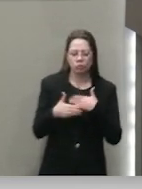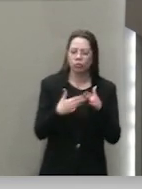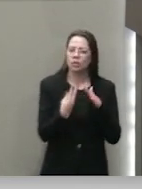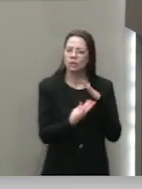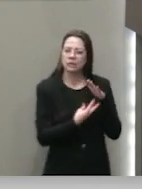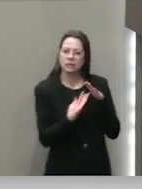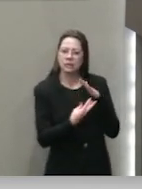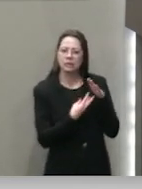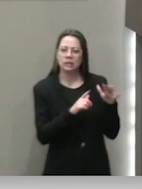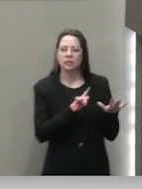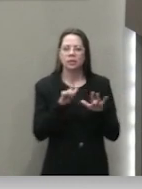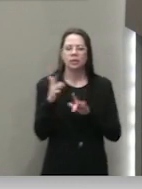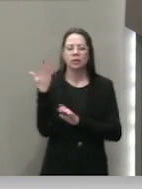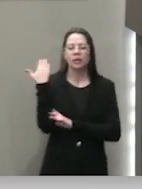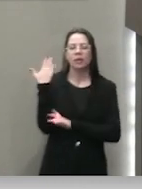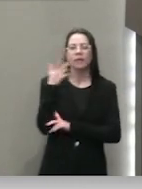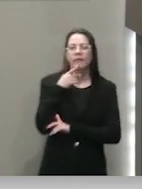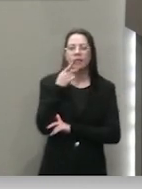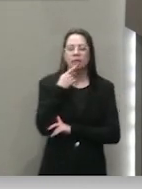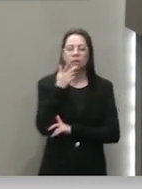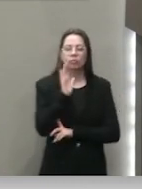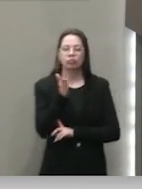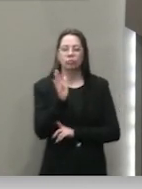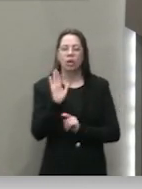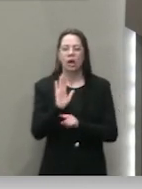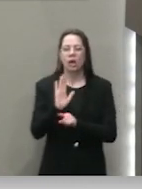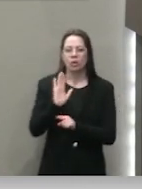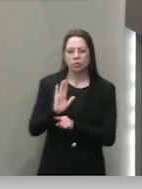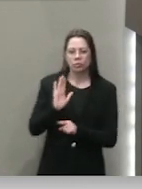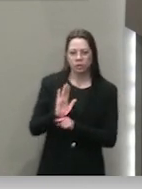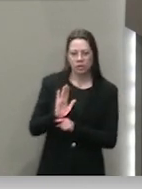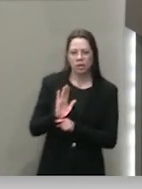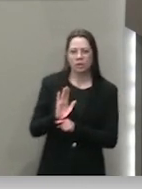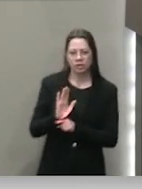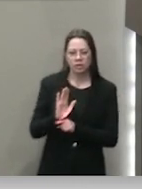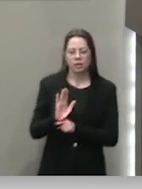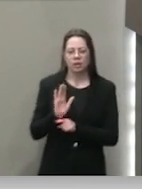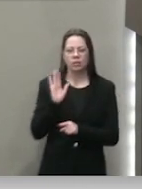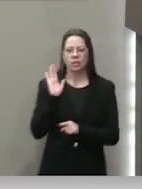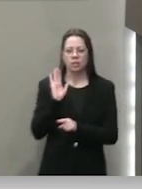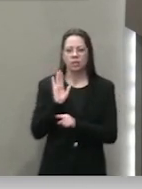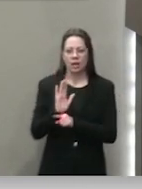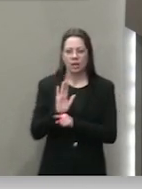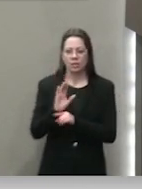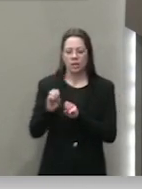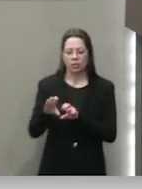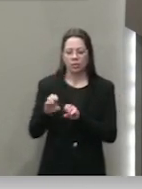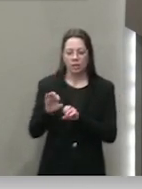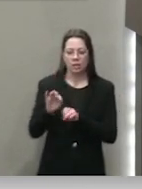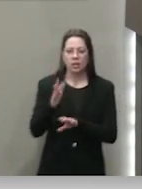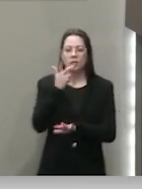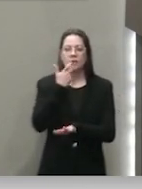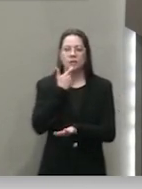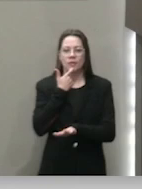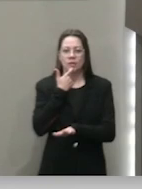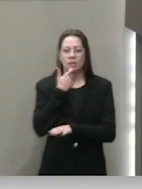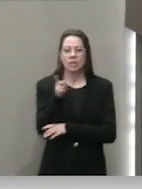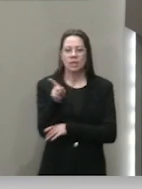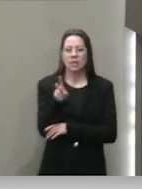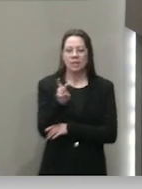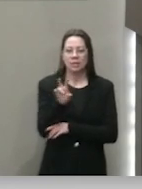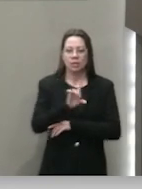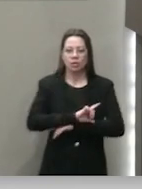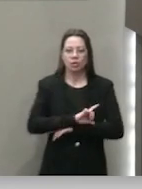terceirização, semana passada falei, das auxiliares de educação infantil que vão ficar aí 15 dias sem receber